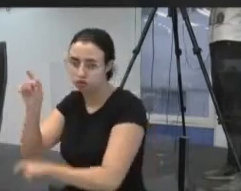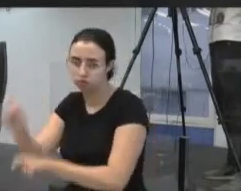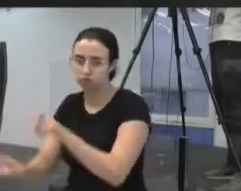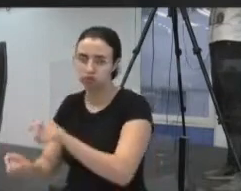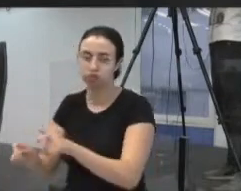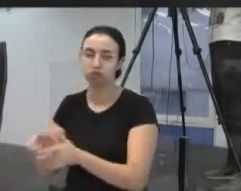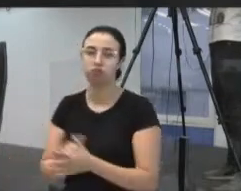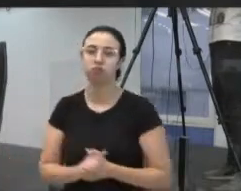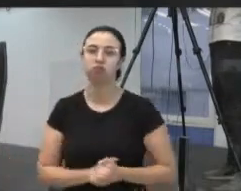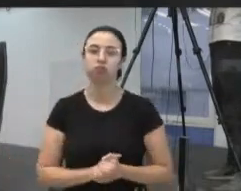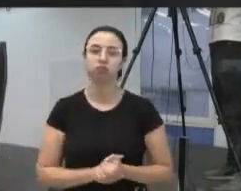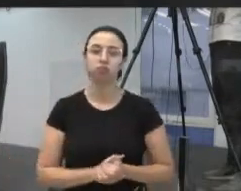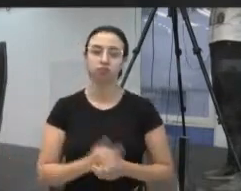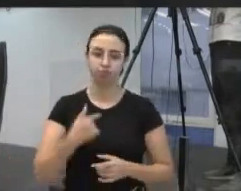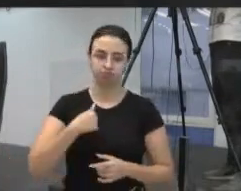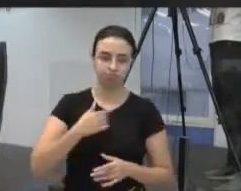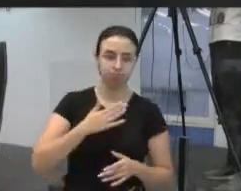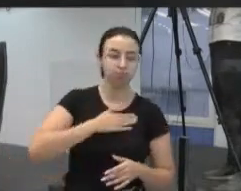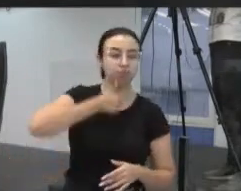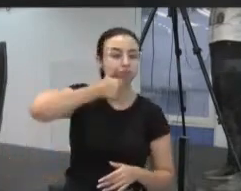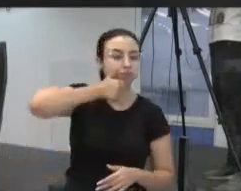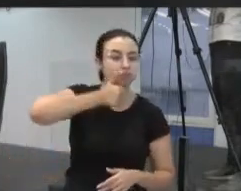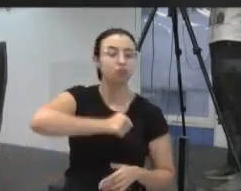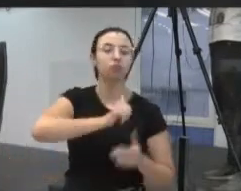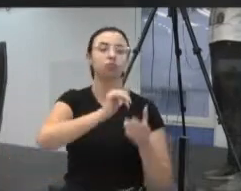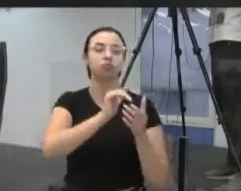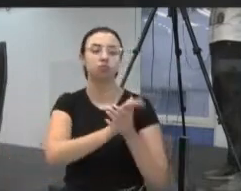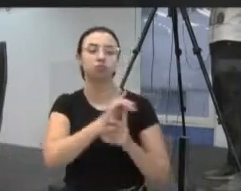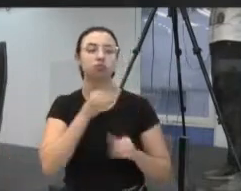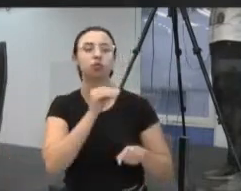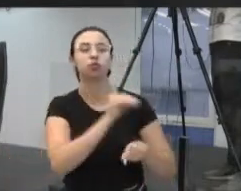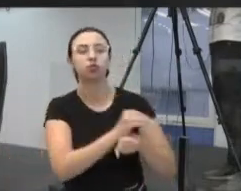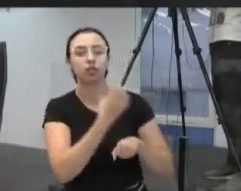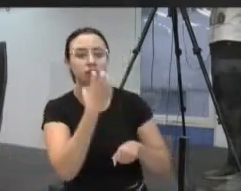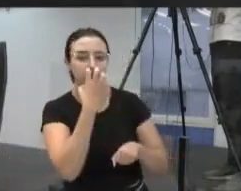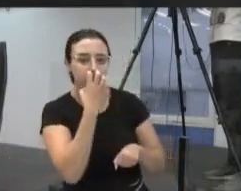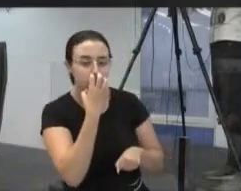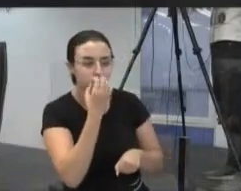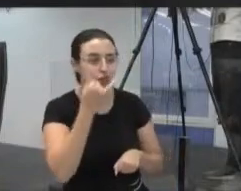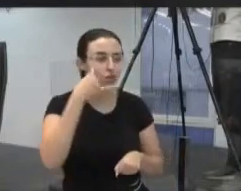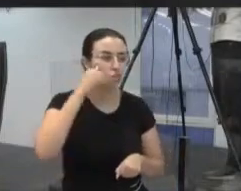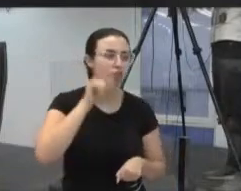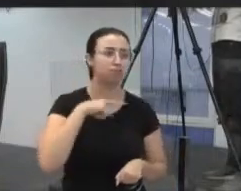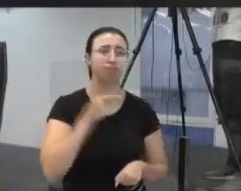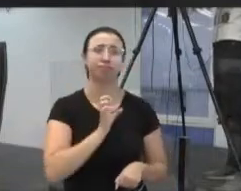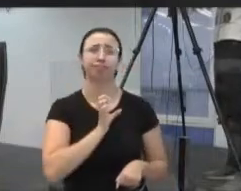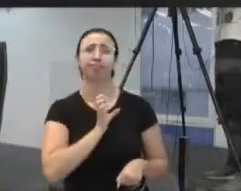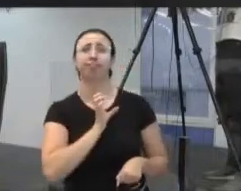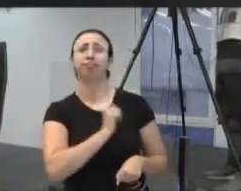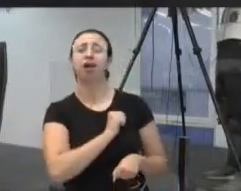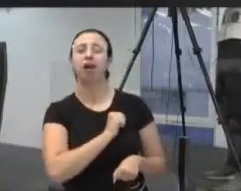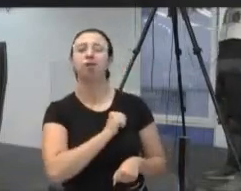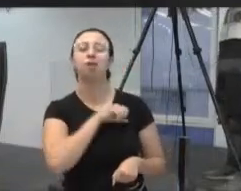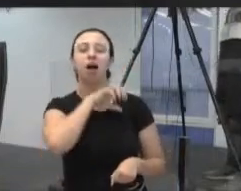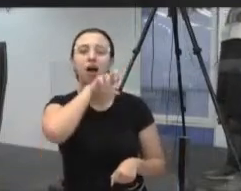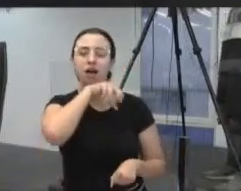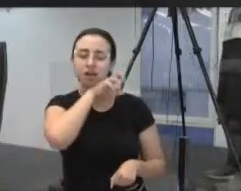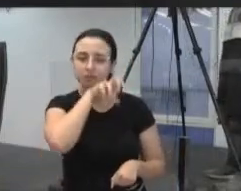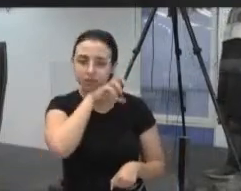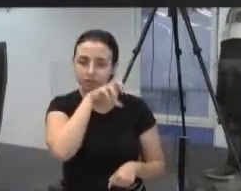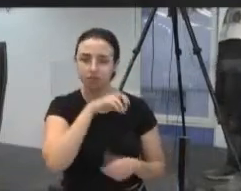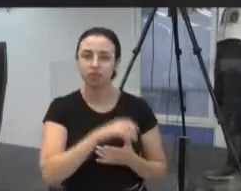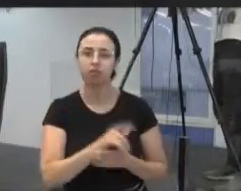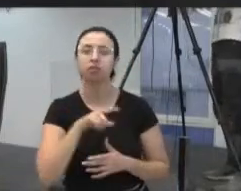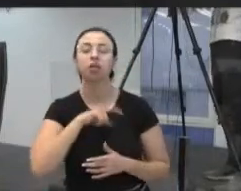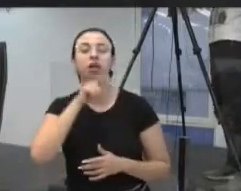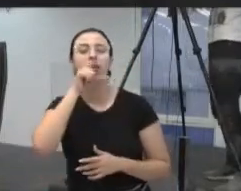minha mulher, nós cuidamos de cachorro, de gato, de cabrito, de vaca. Nós adoramos bicho. Eu tenho 11 bichos na minha casa. Eu